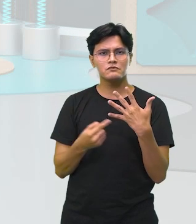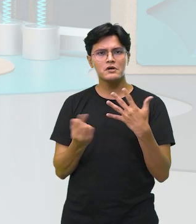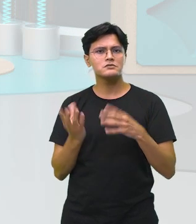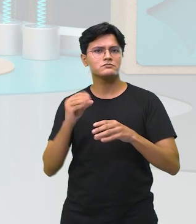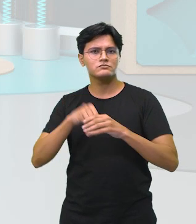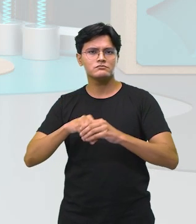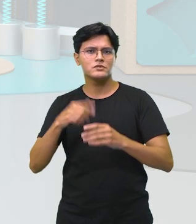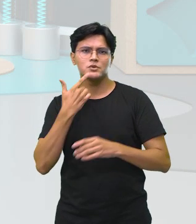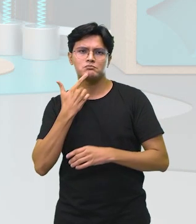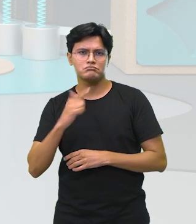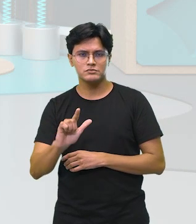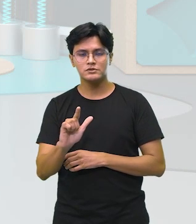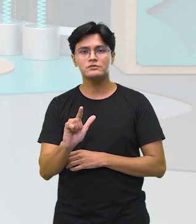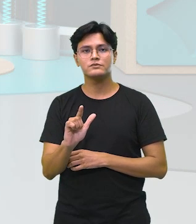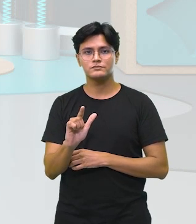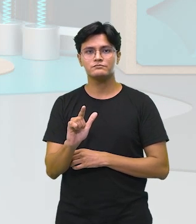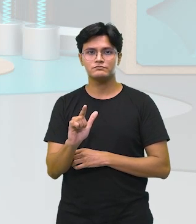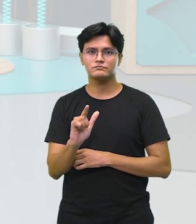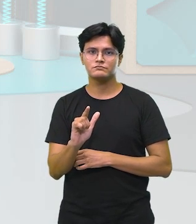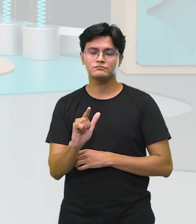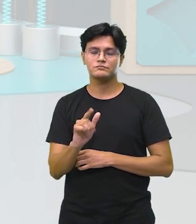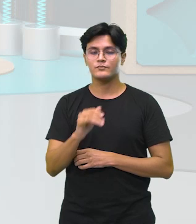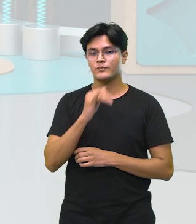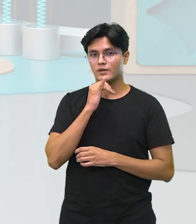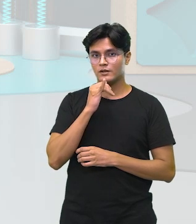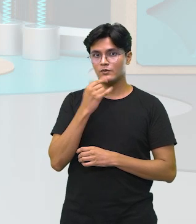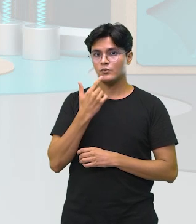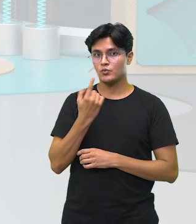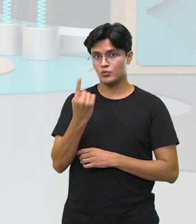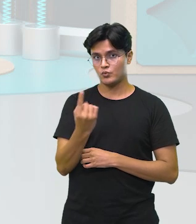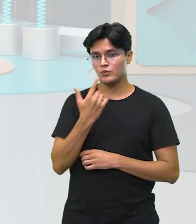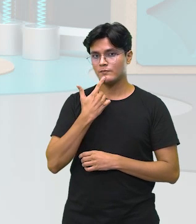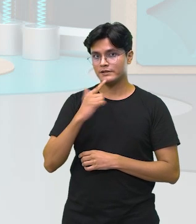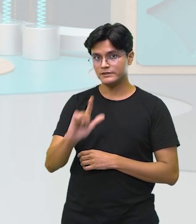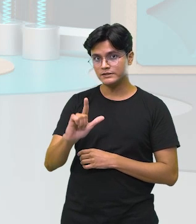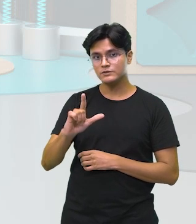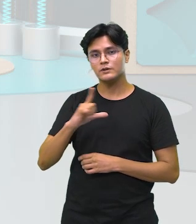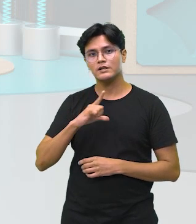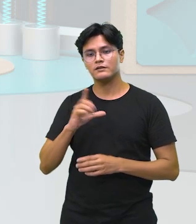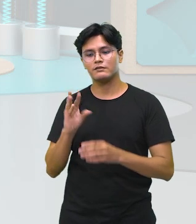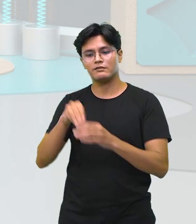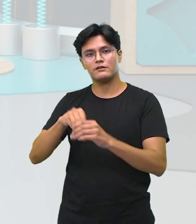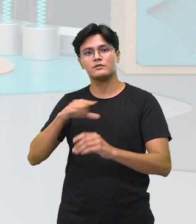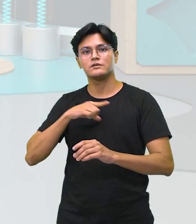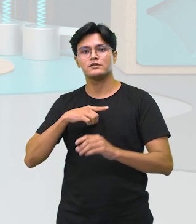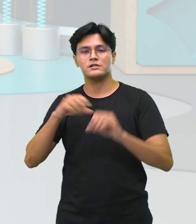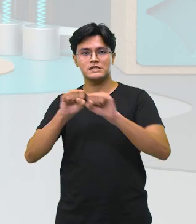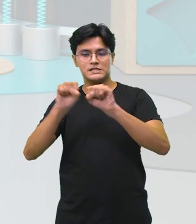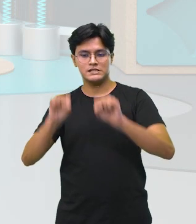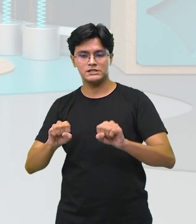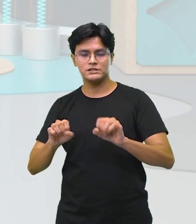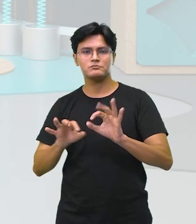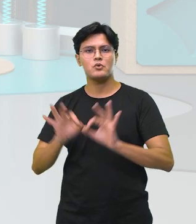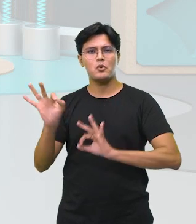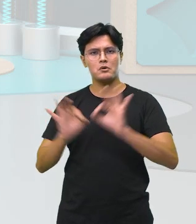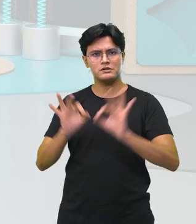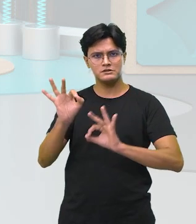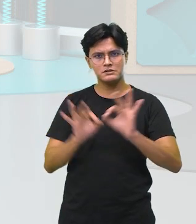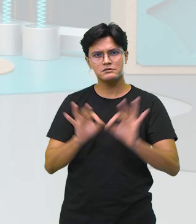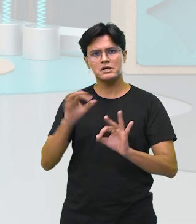língua Ou seja dentro de uma mesma língua a gente vai ter aí um sistema né ela vai se organizar de forma